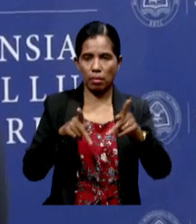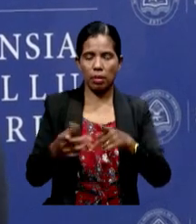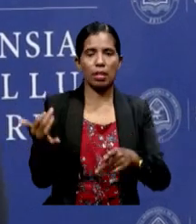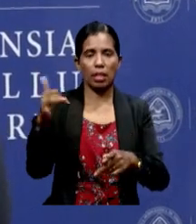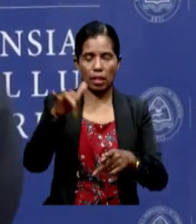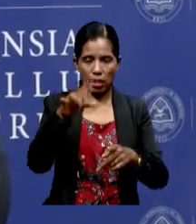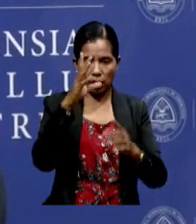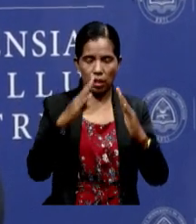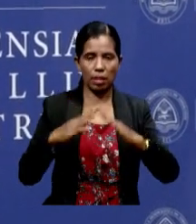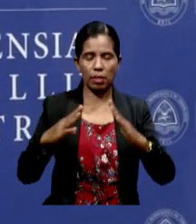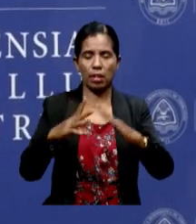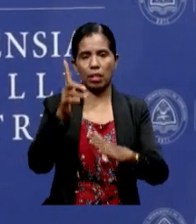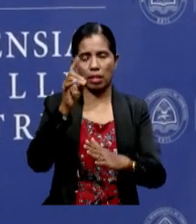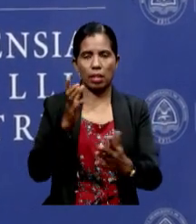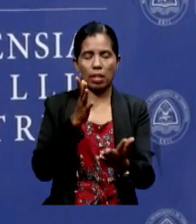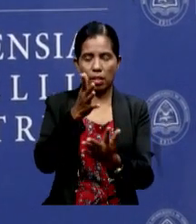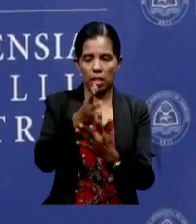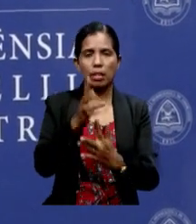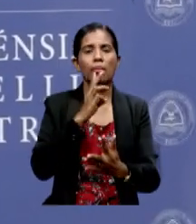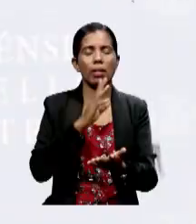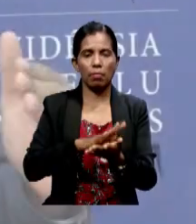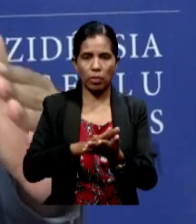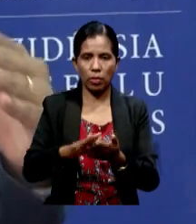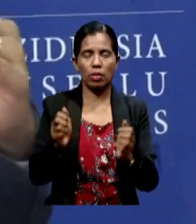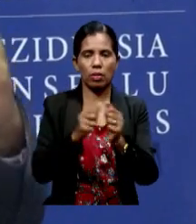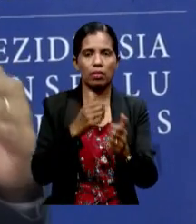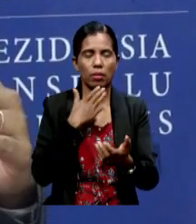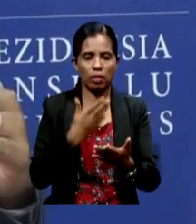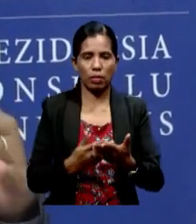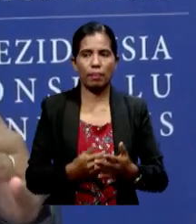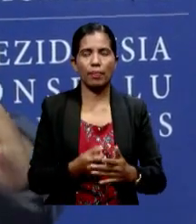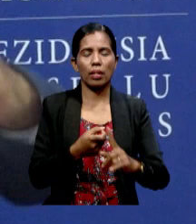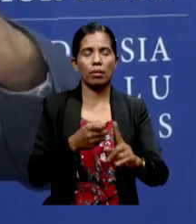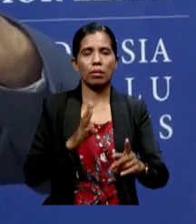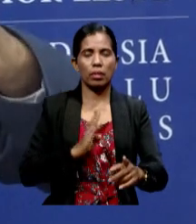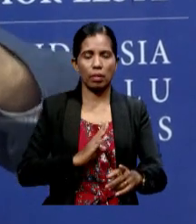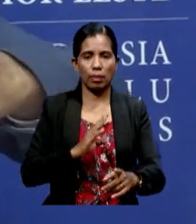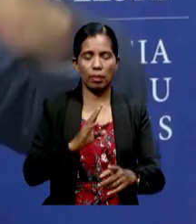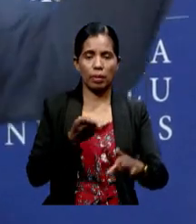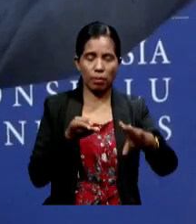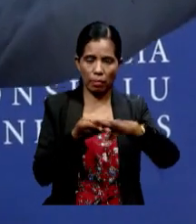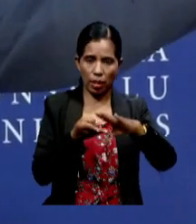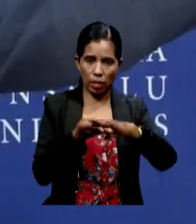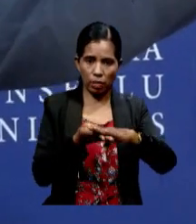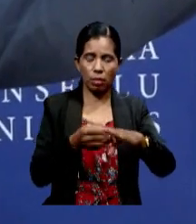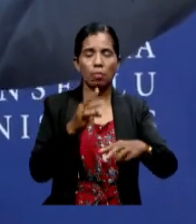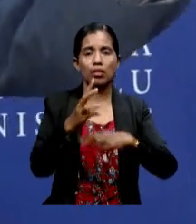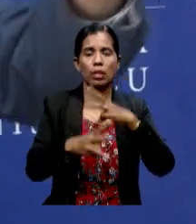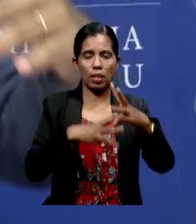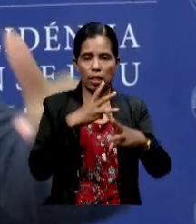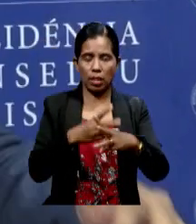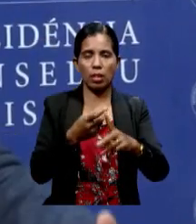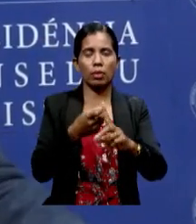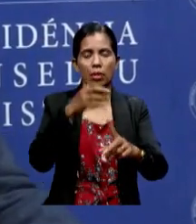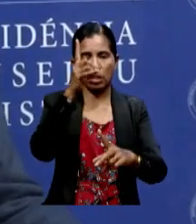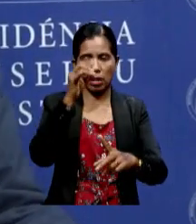Capital Nação né, Bela Cessa Ona, BEMOS Rodiac. Agora, o Banco Mundial né, Badili Leste.